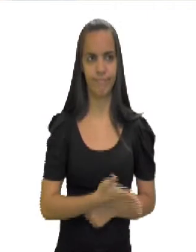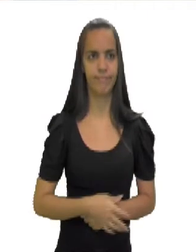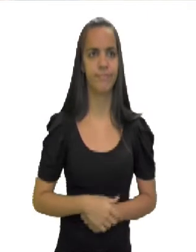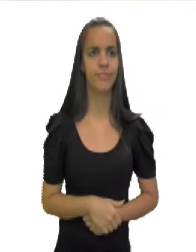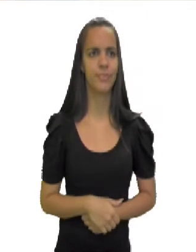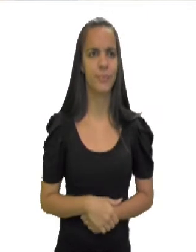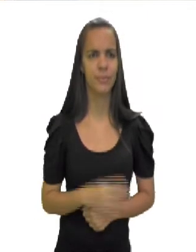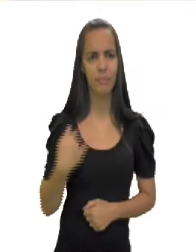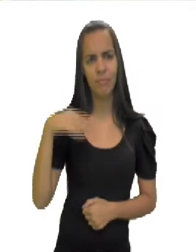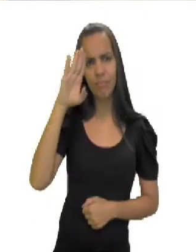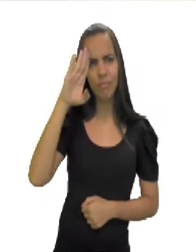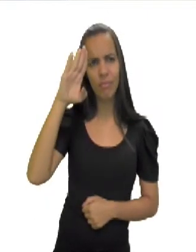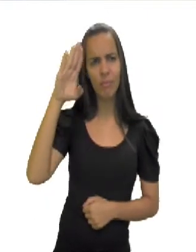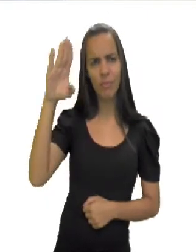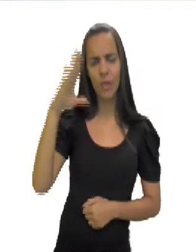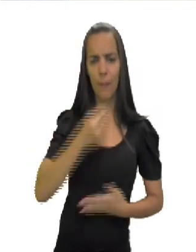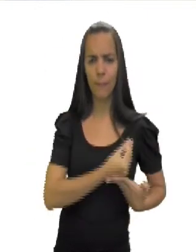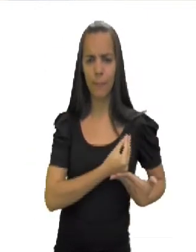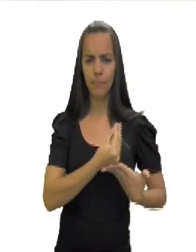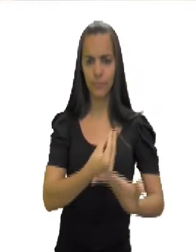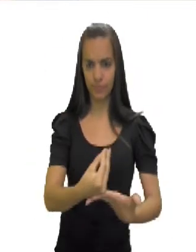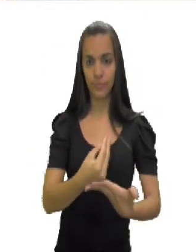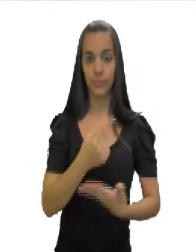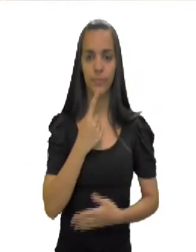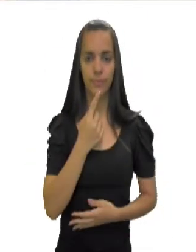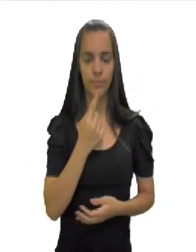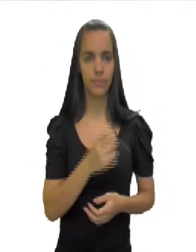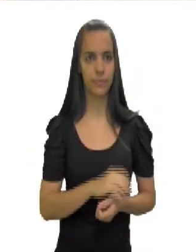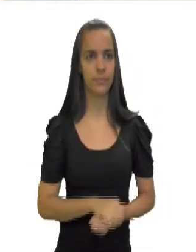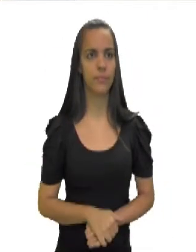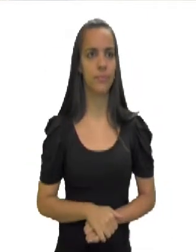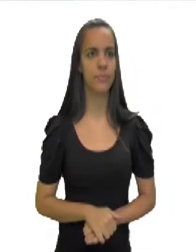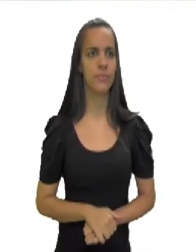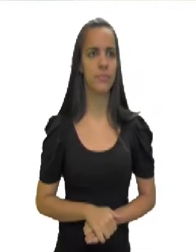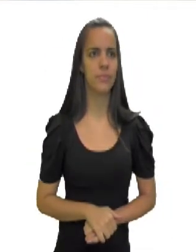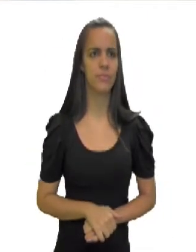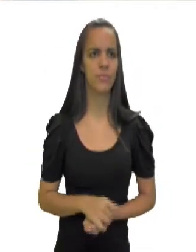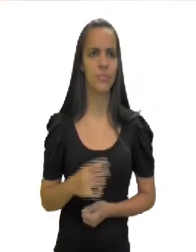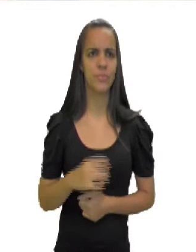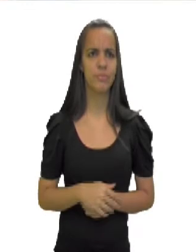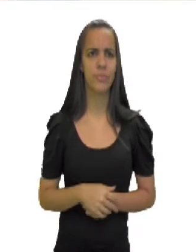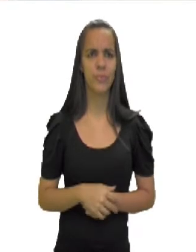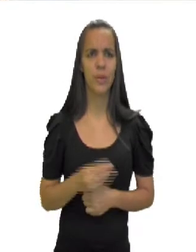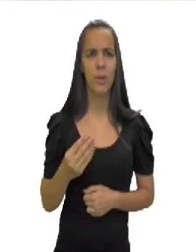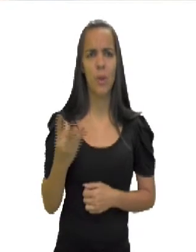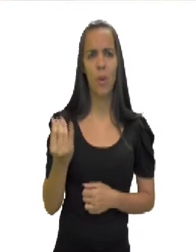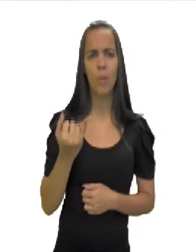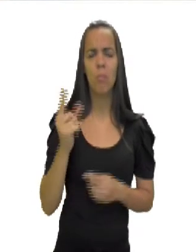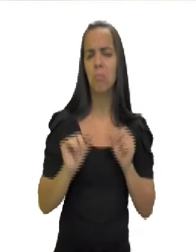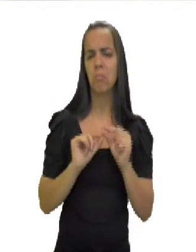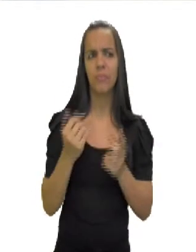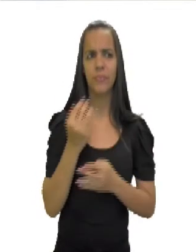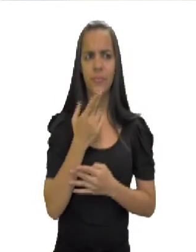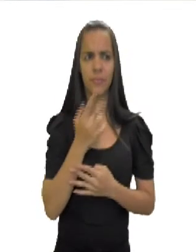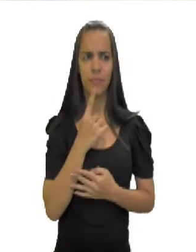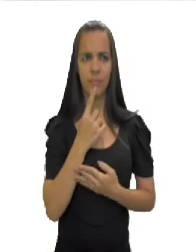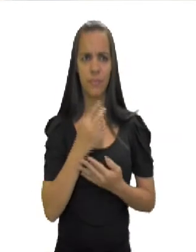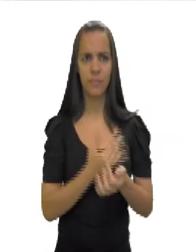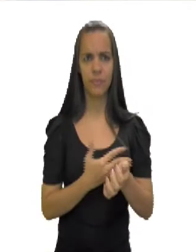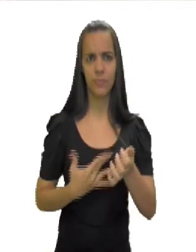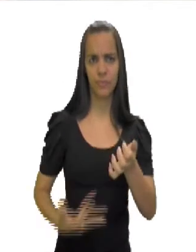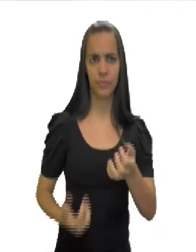Principais requisitos para fazer a doação de sangue. O que seria essa doação de sangue? Para que se doa